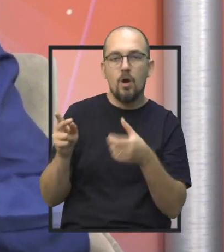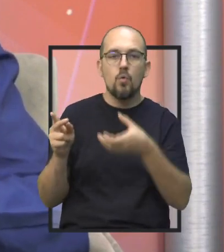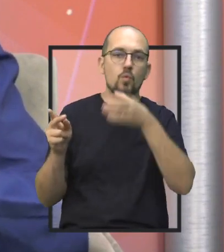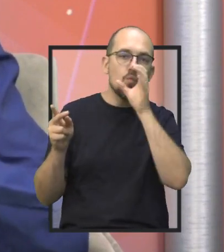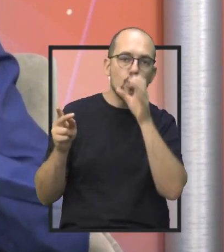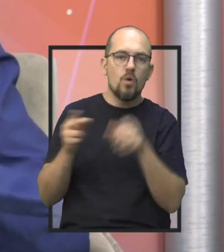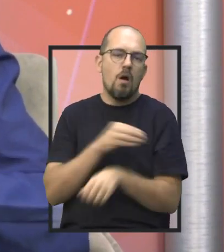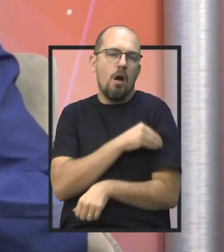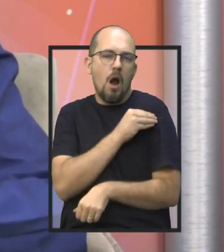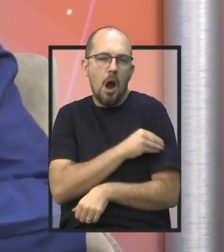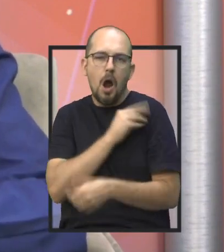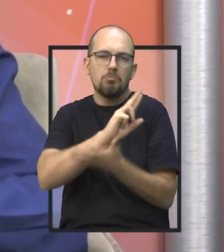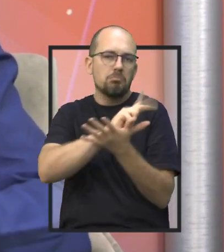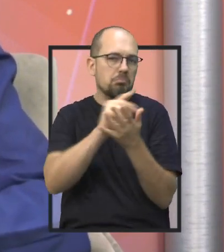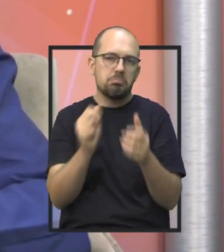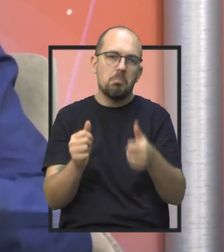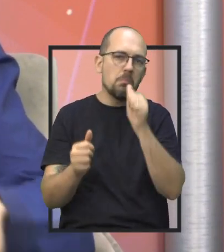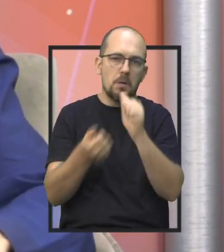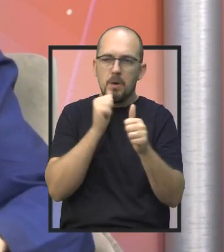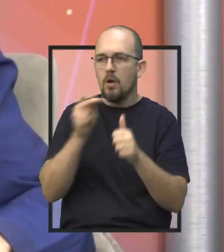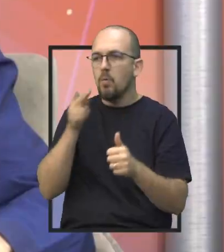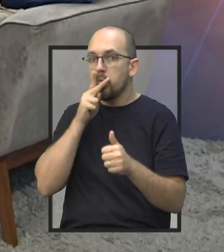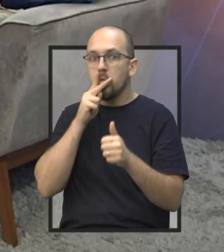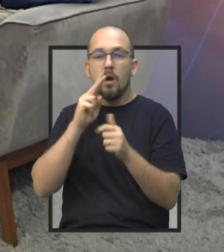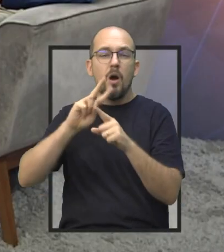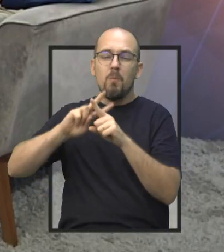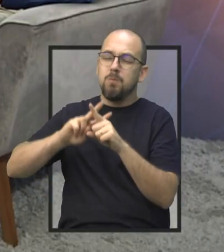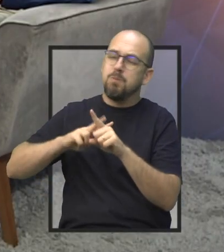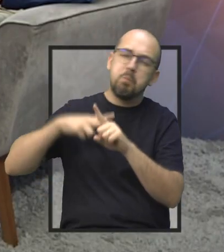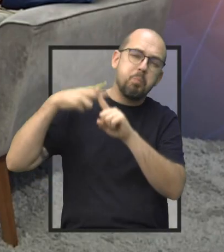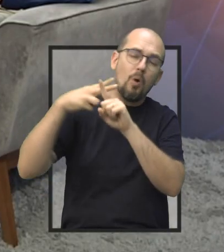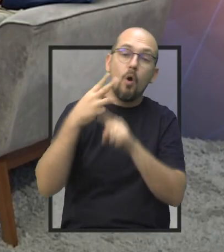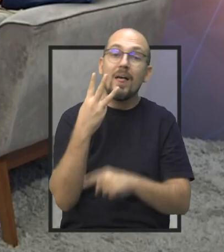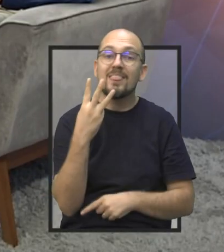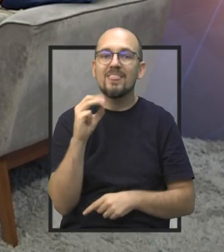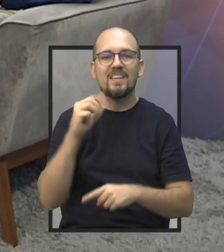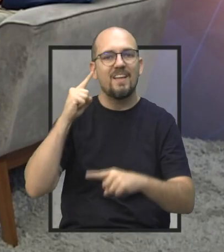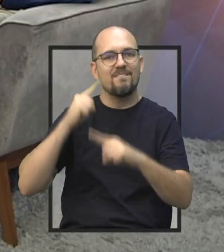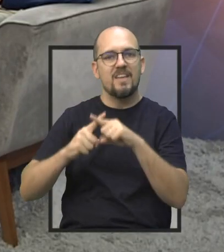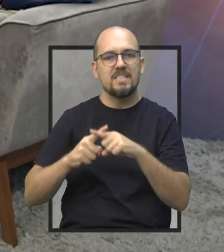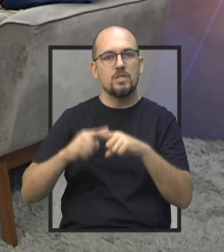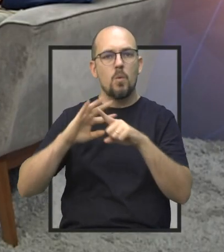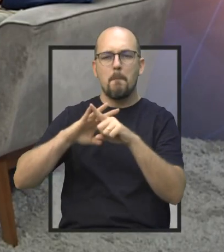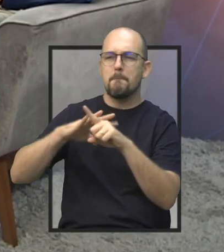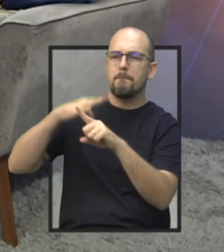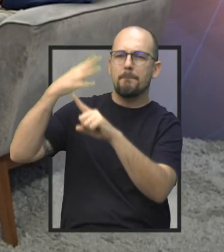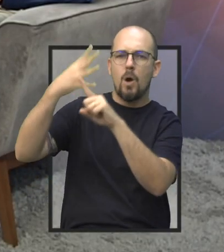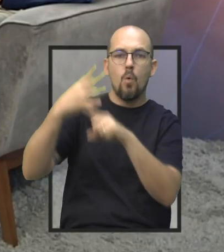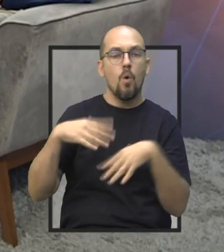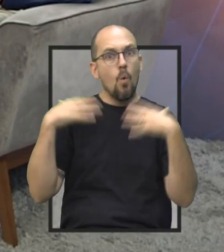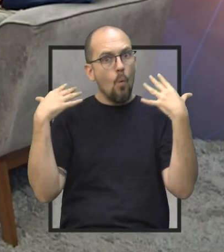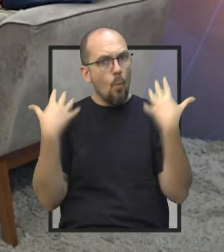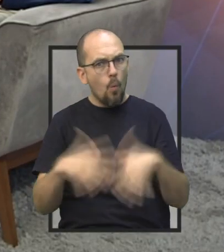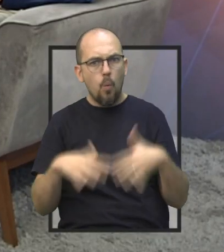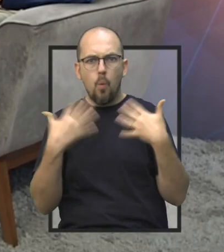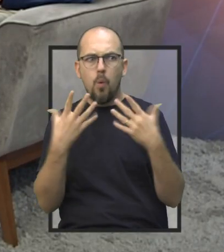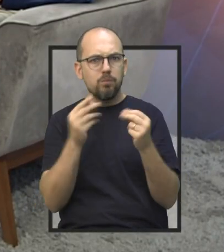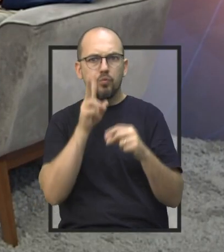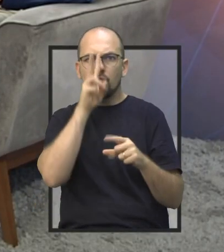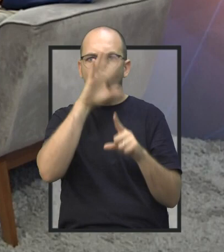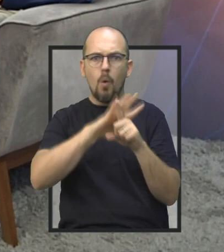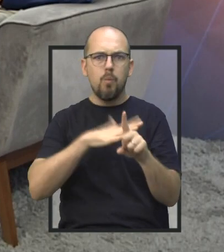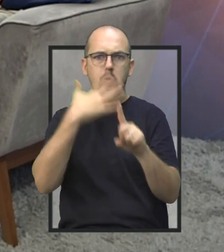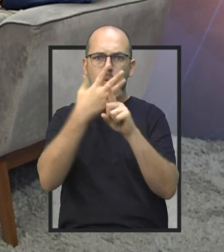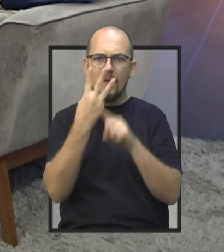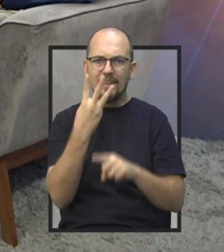álcool, aumenta o risco em 30 vezes. Nossa, então aumenta de uma forma... E não existe, além desse